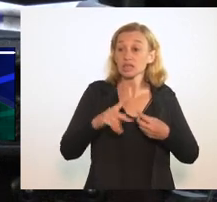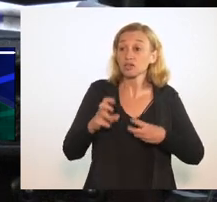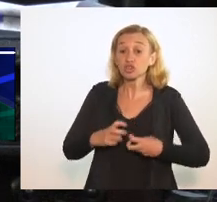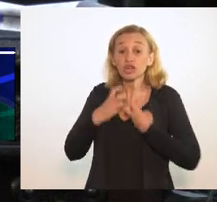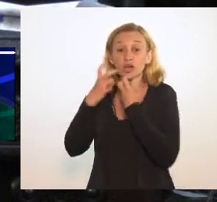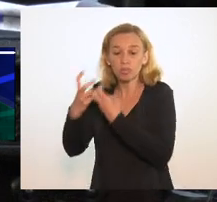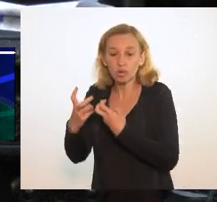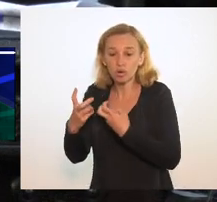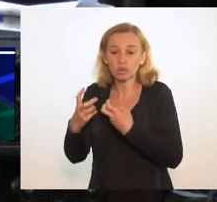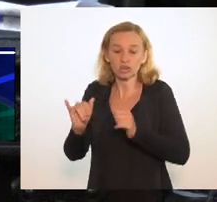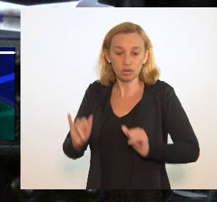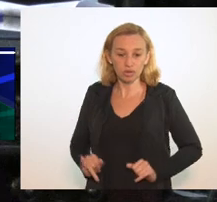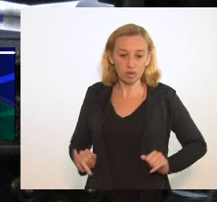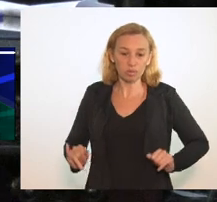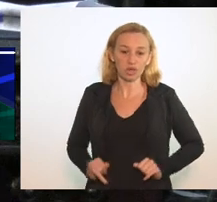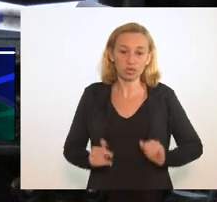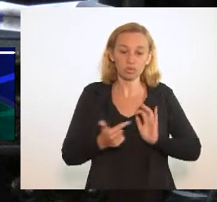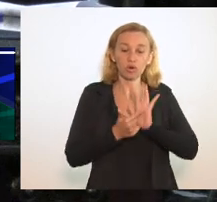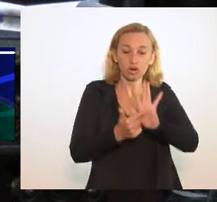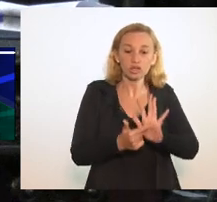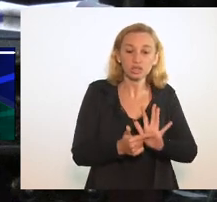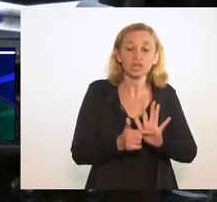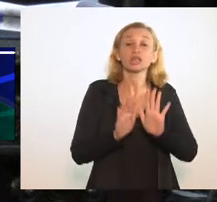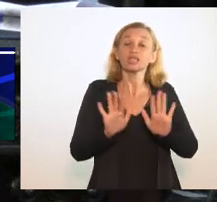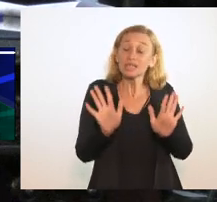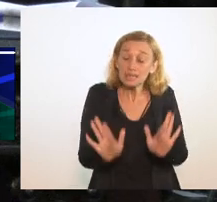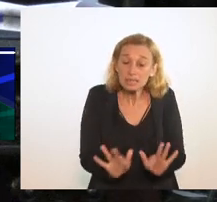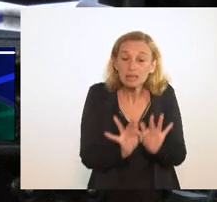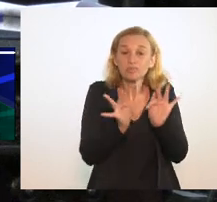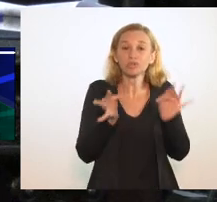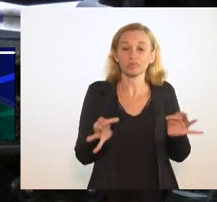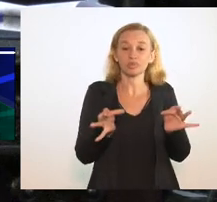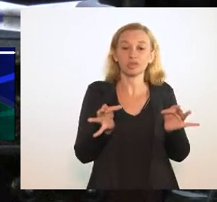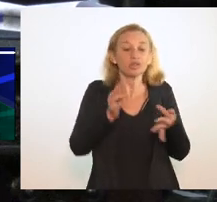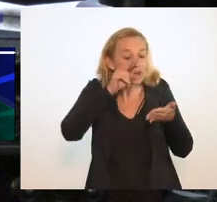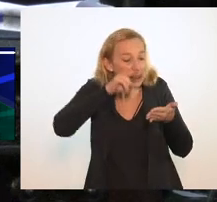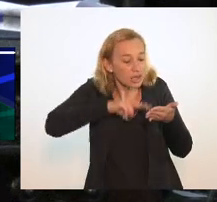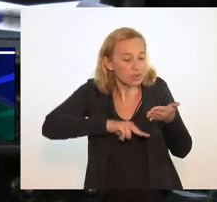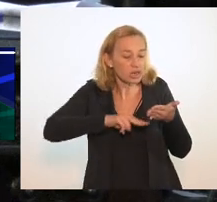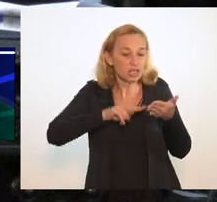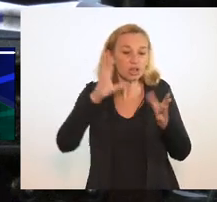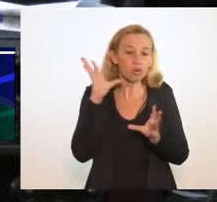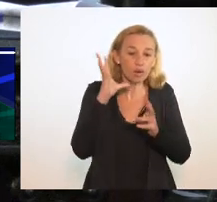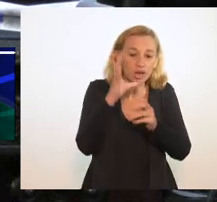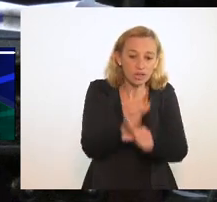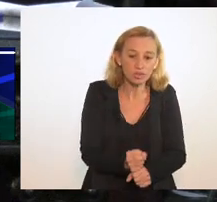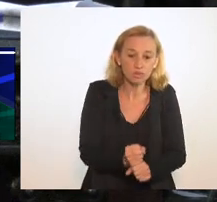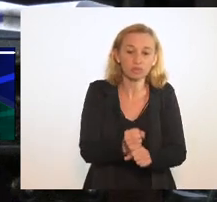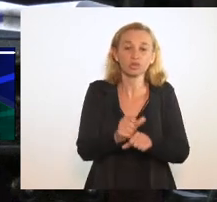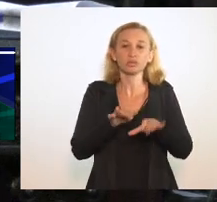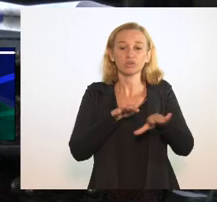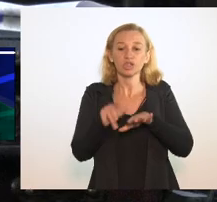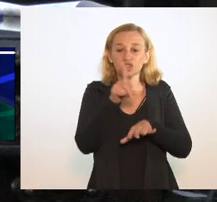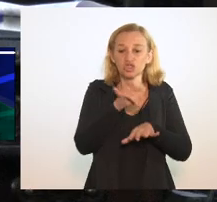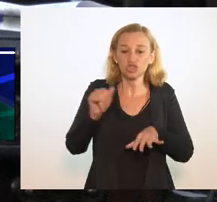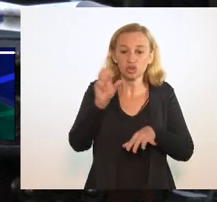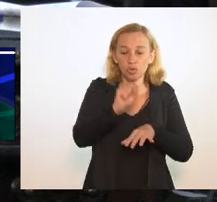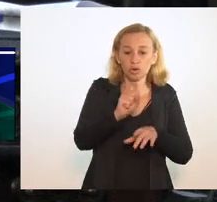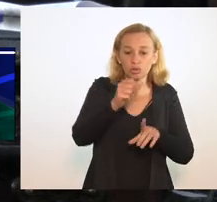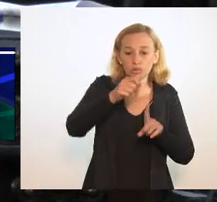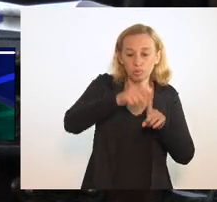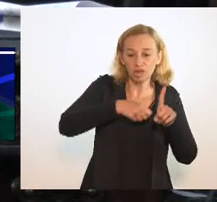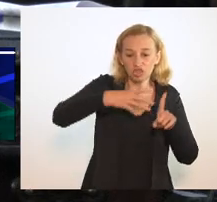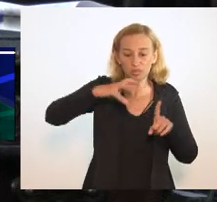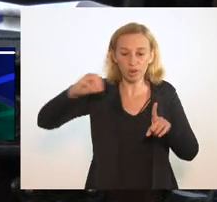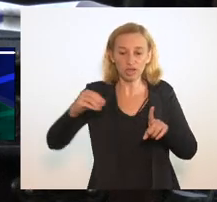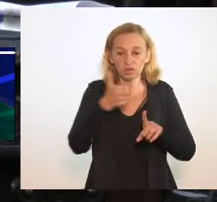nos trazem. Dessa forma, humildemente, leio aqui o resumo do manifesto do dia 8